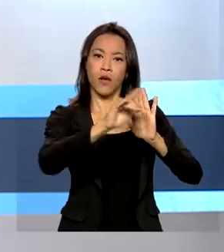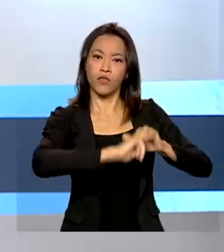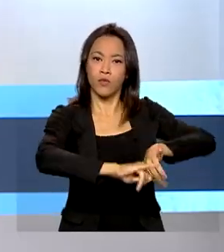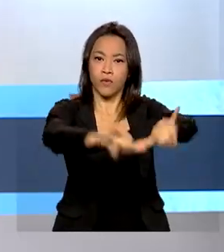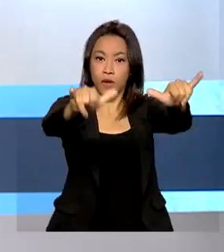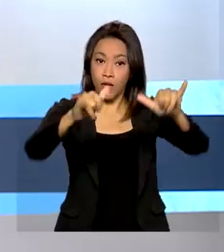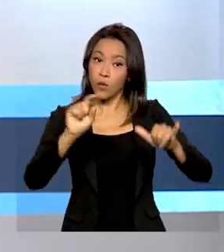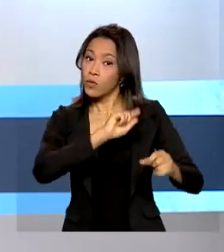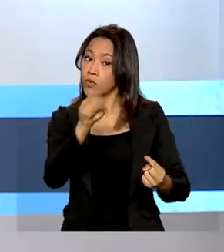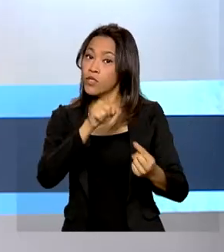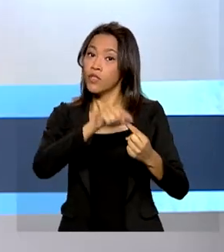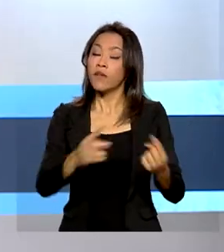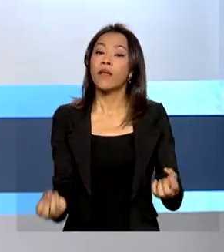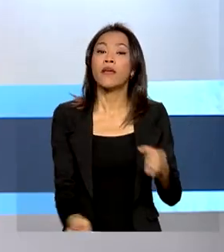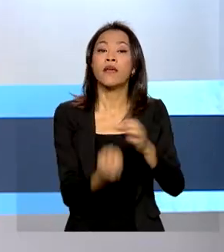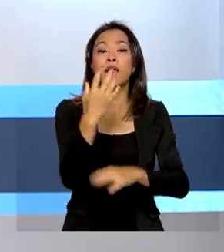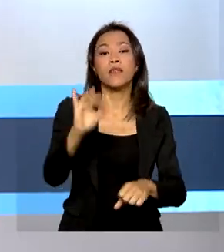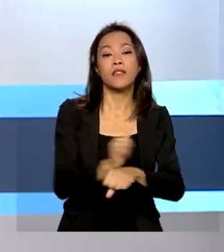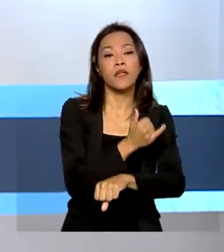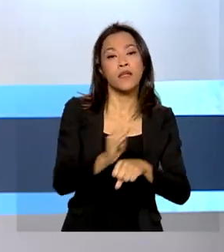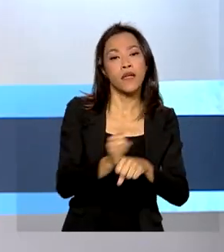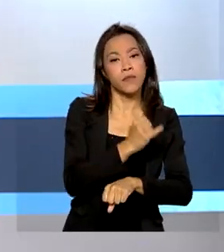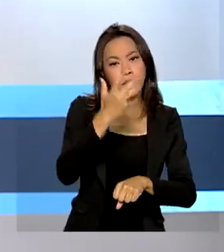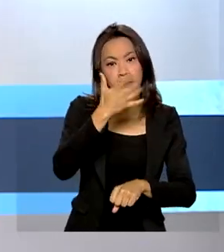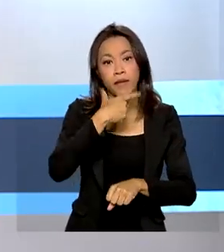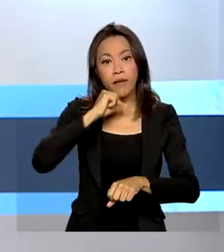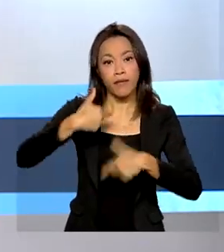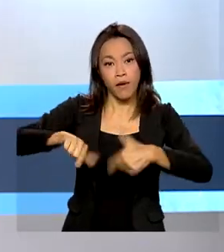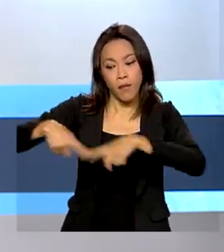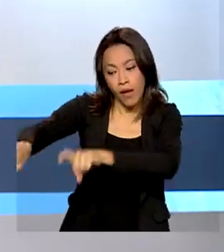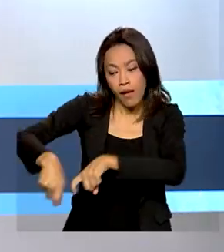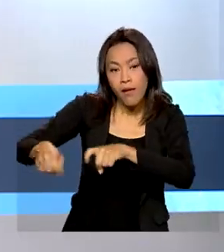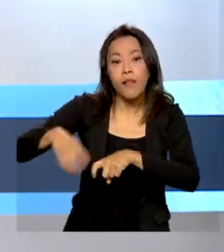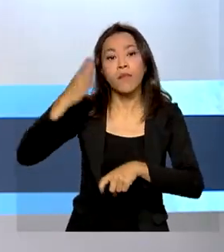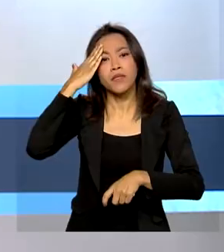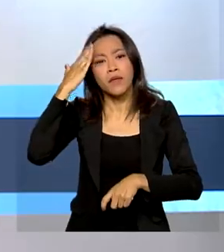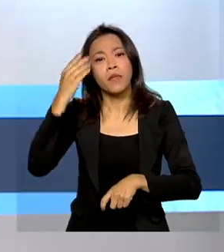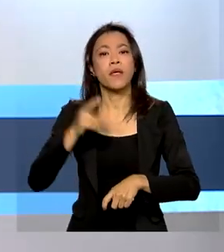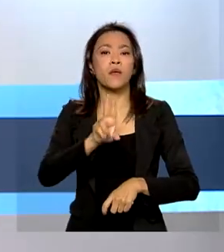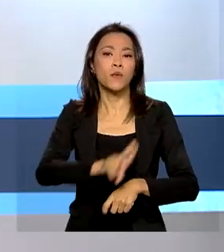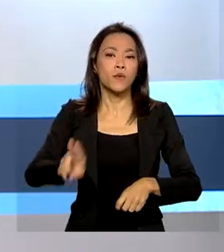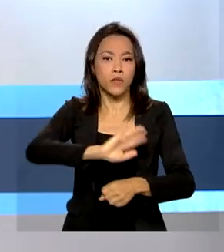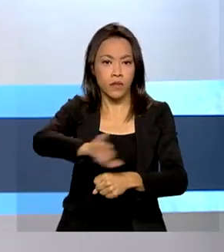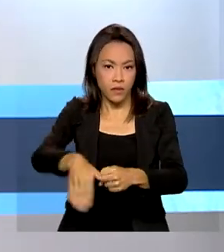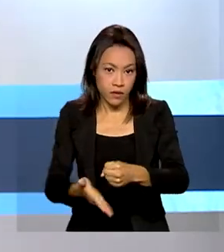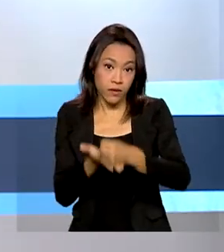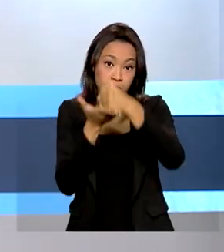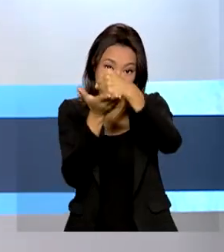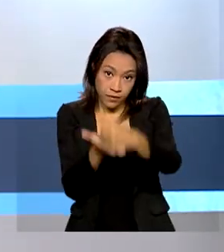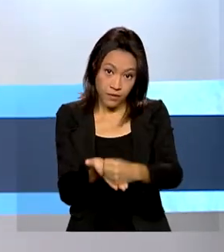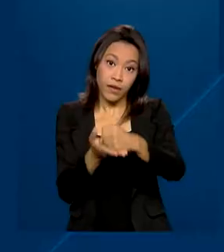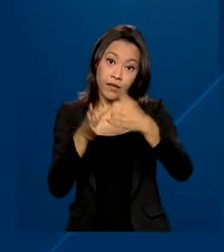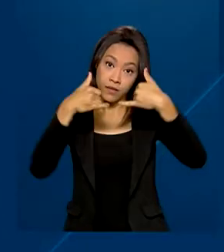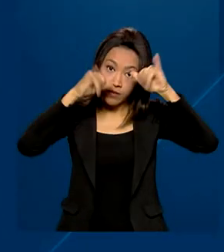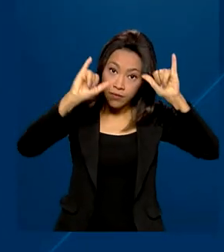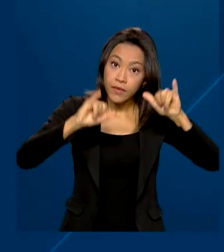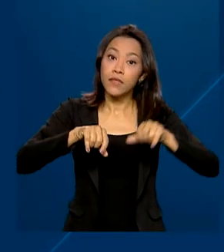mecanismos para incentivar os produtores utilizaram o sistema sustentável de integração lavoura-pecuária